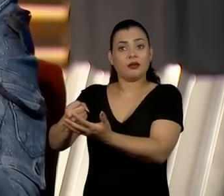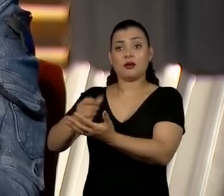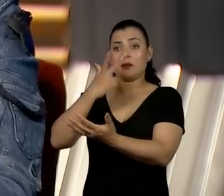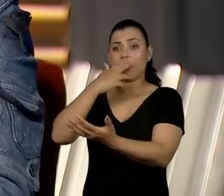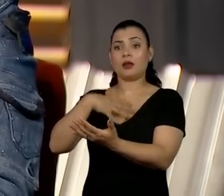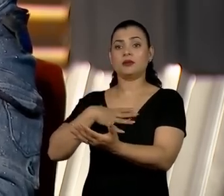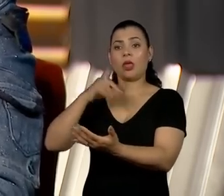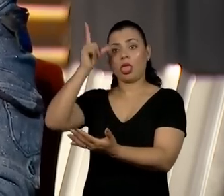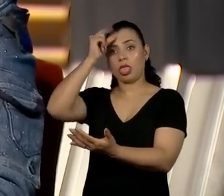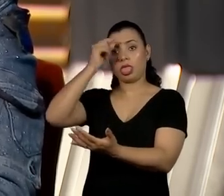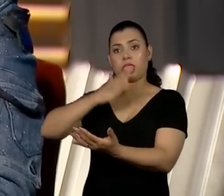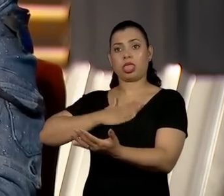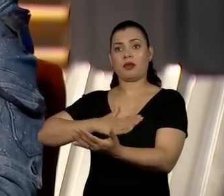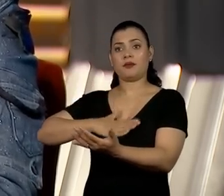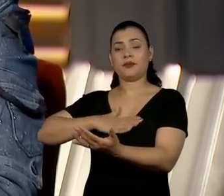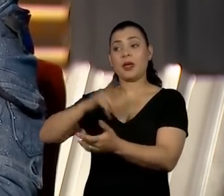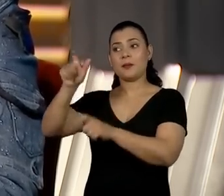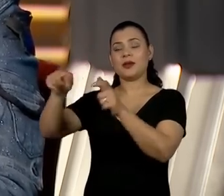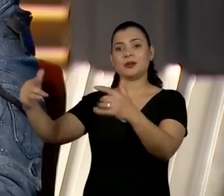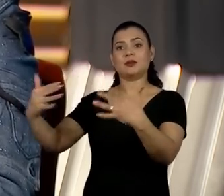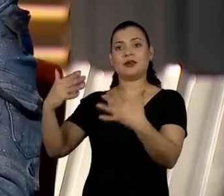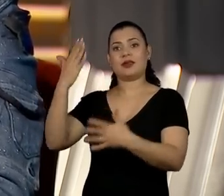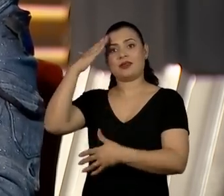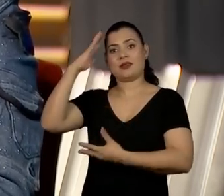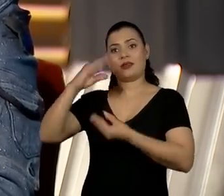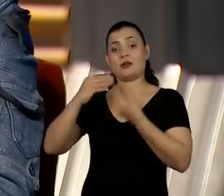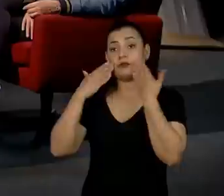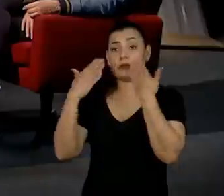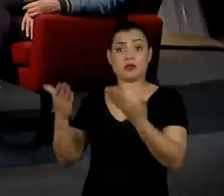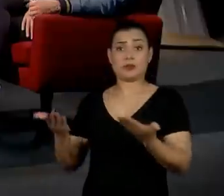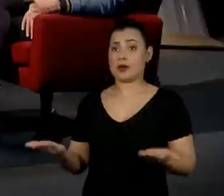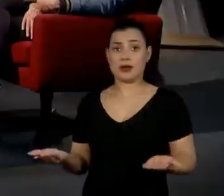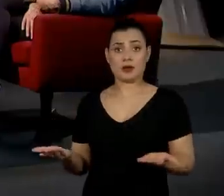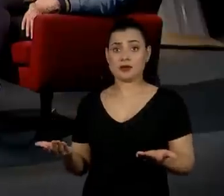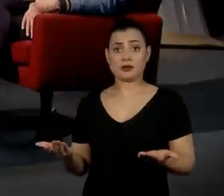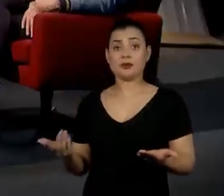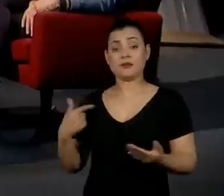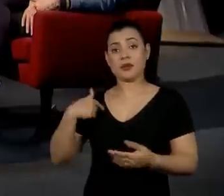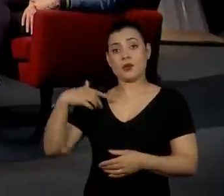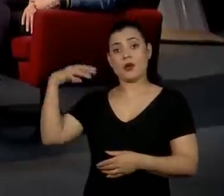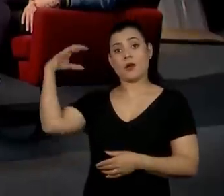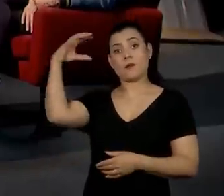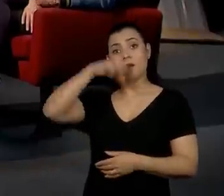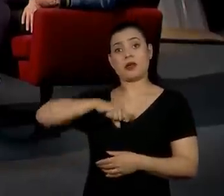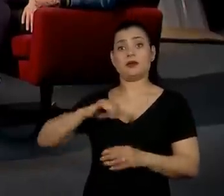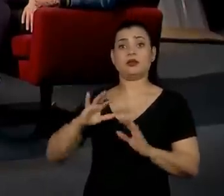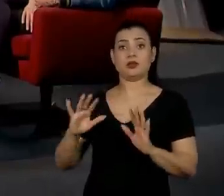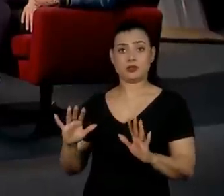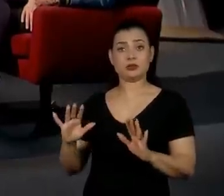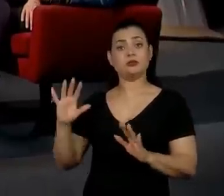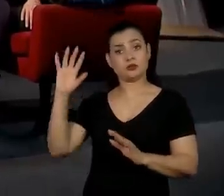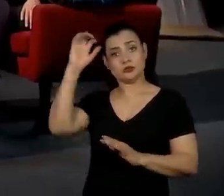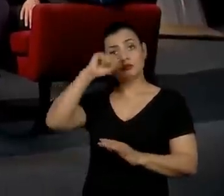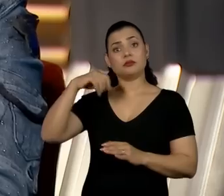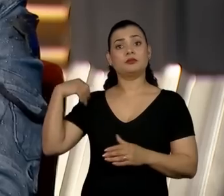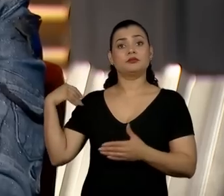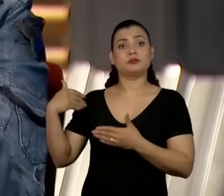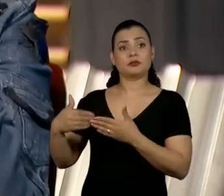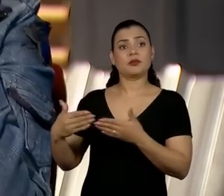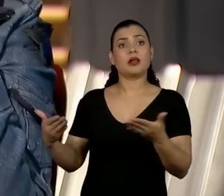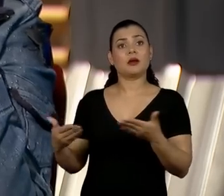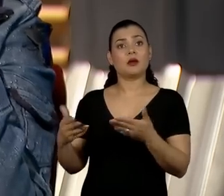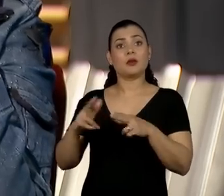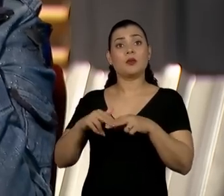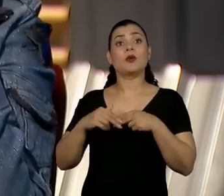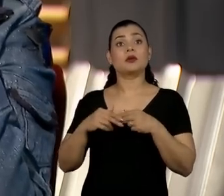começam a me entender melhor né a transparência e isso eu aprendi muito agora depois